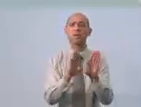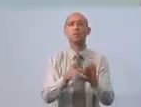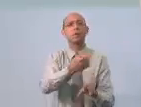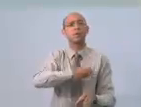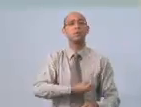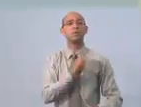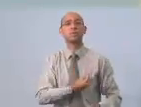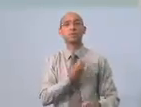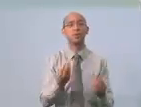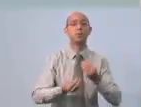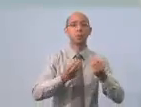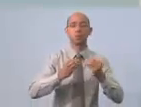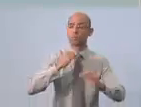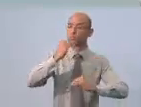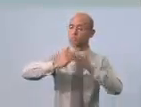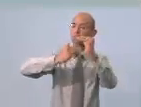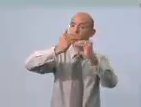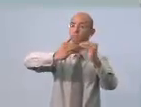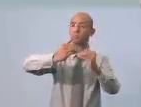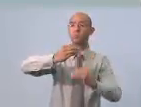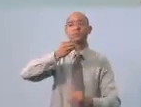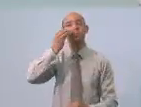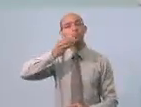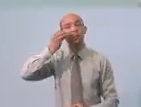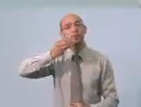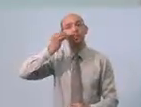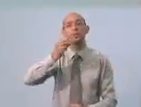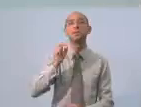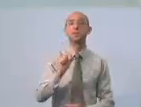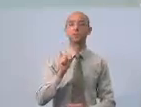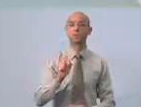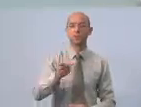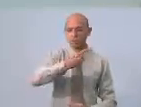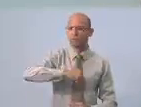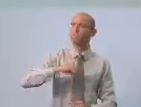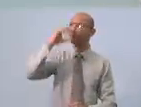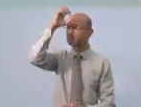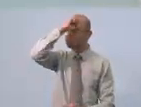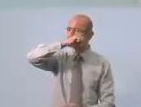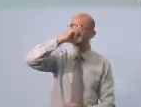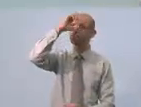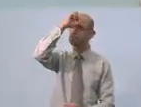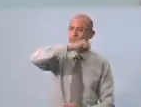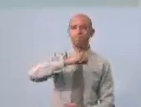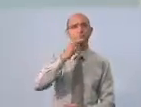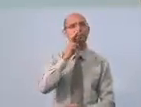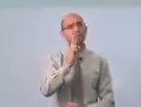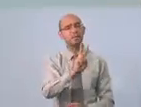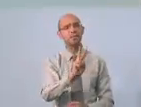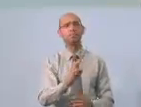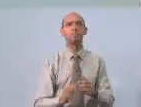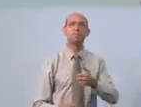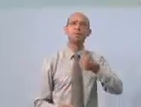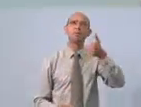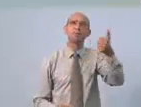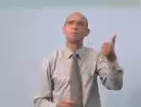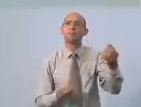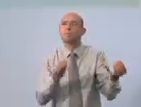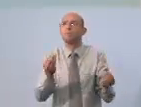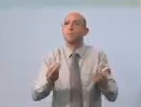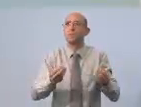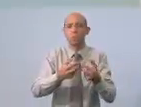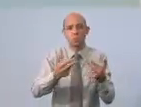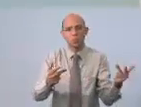vivenciamos, nós acumulamos, vereadora Marisa, experiência, nós acumulamos uma visão, né, melhor de como que as